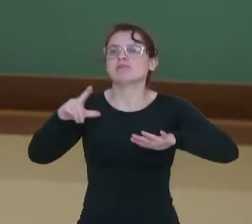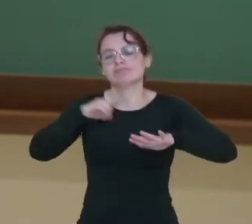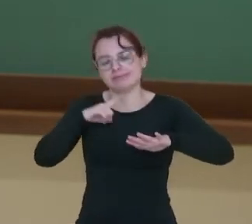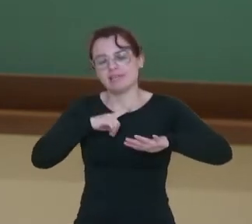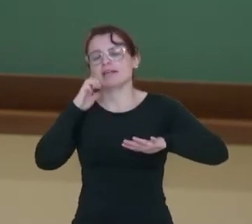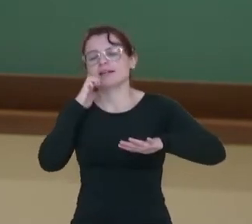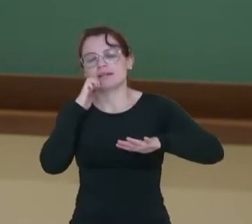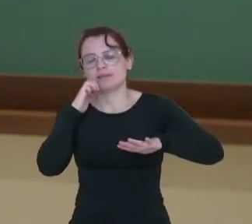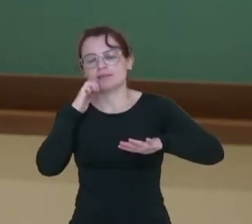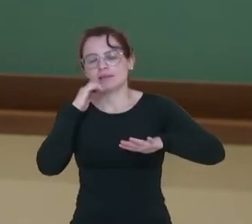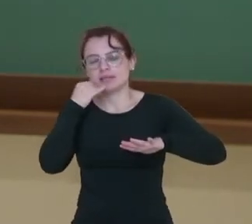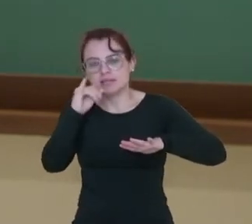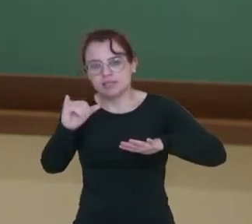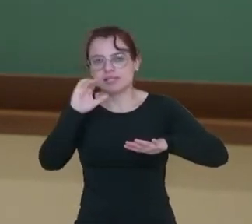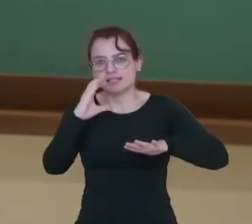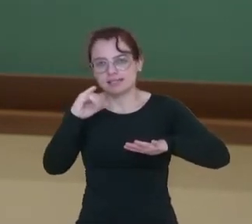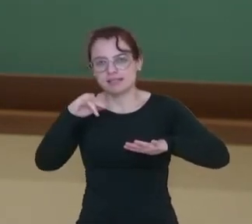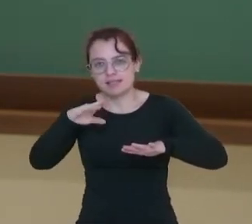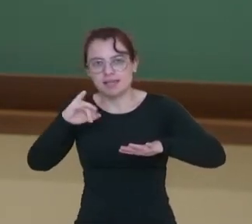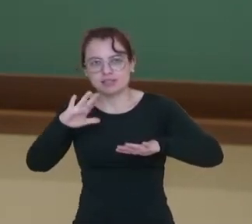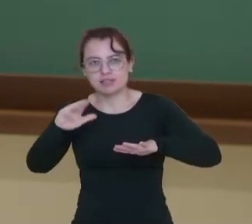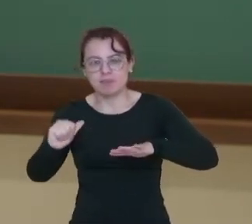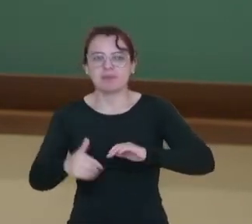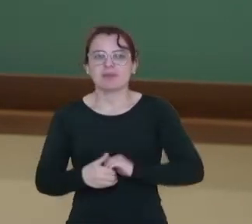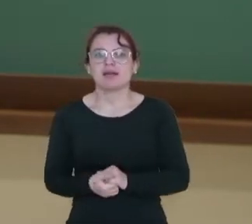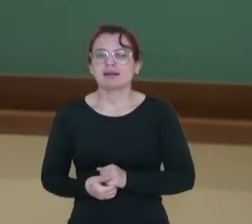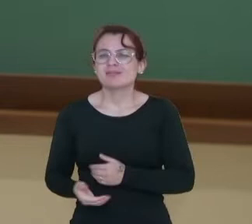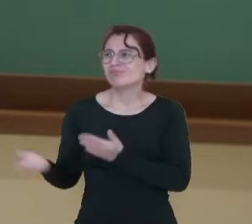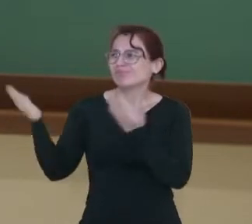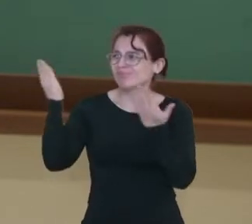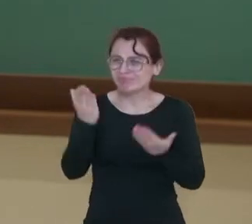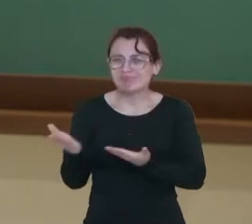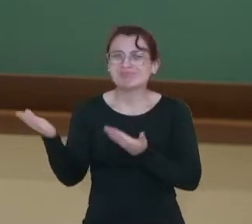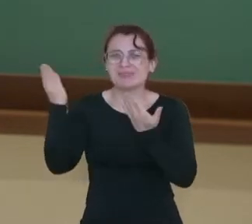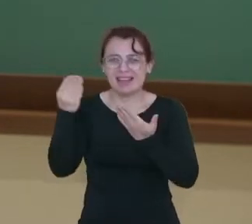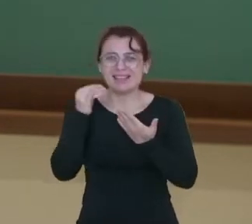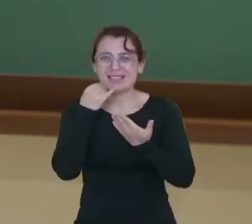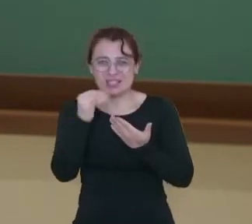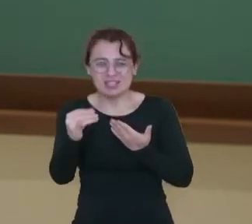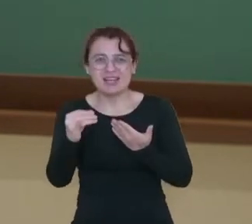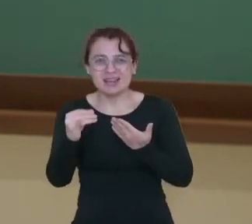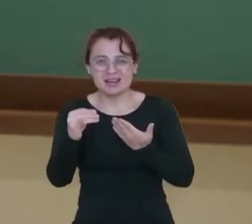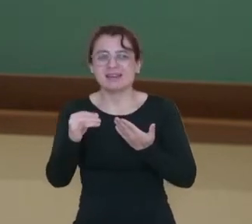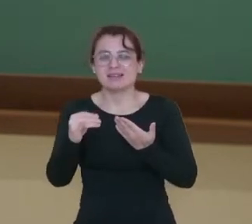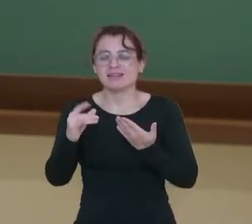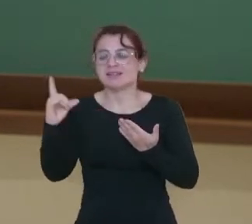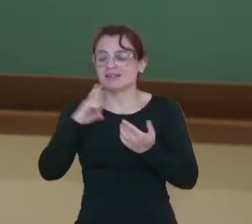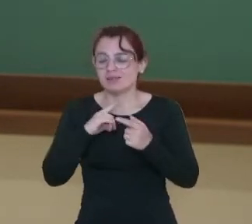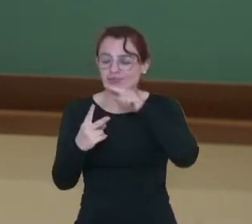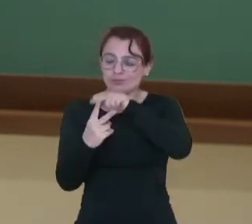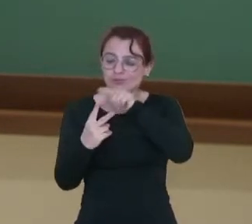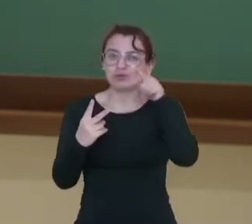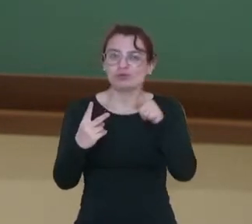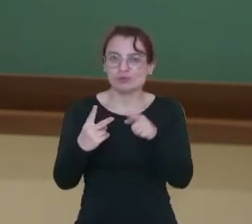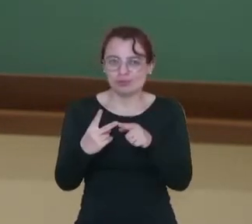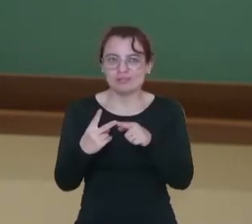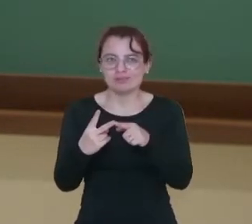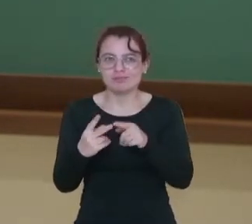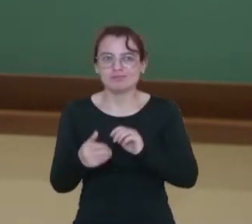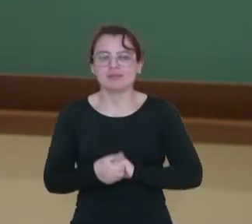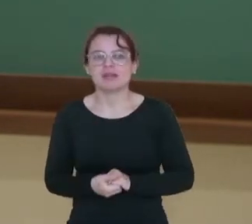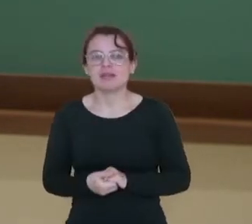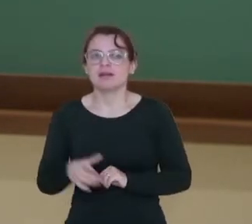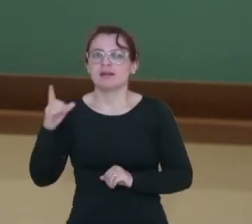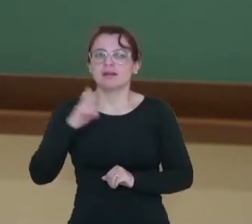tipo cinética. E essa energia, ela depende de duas grandezas, basicamente. Ela depende